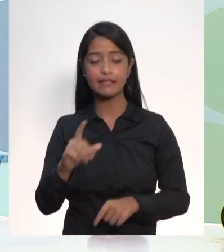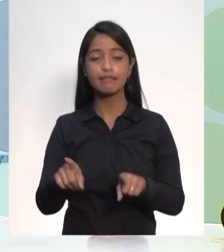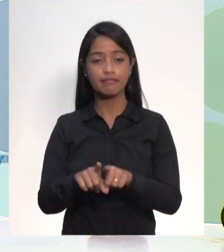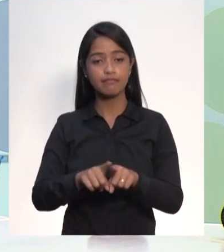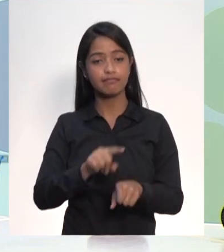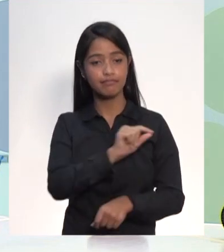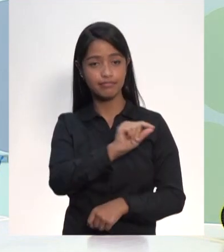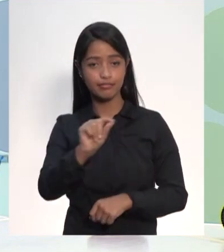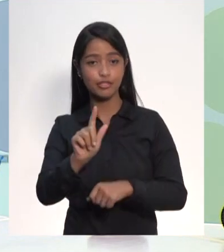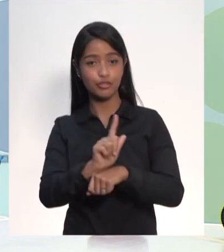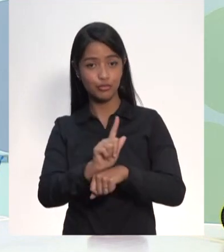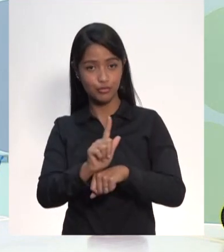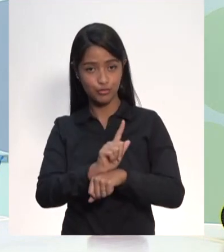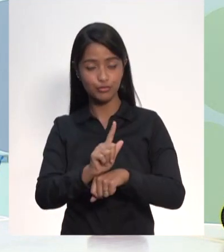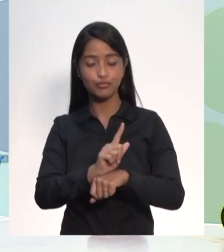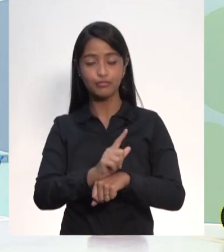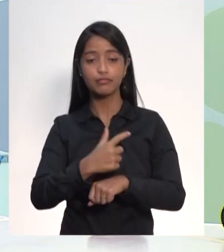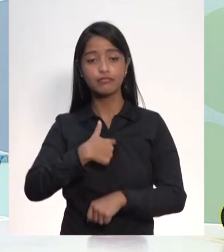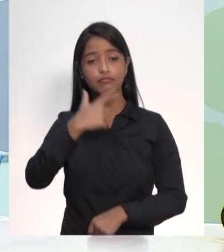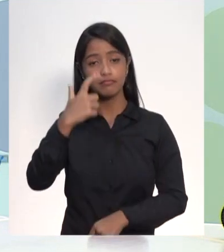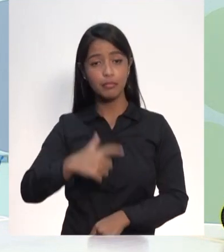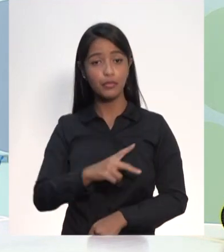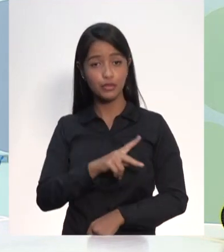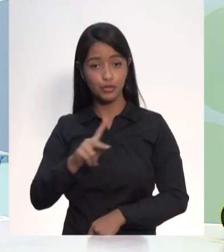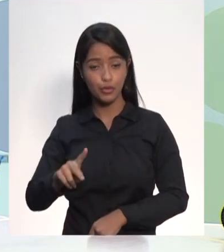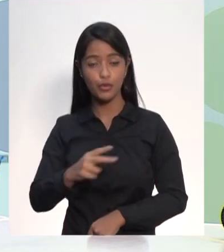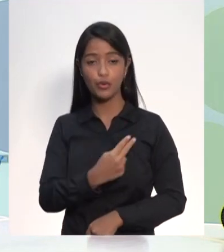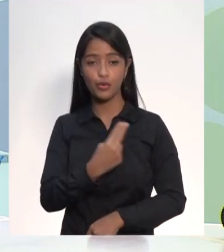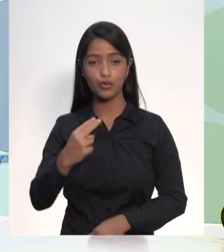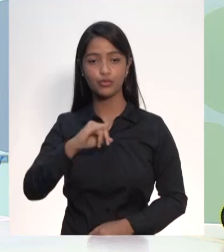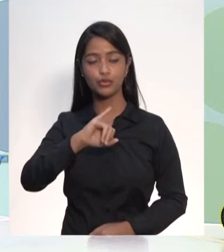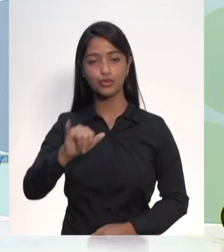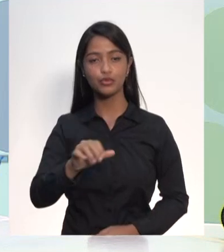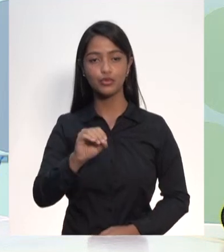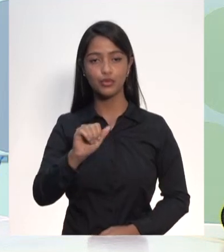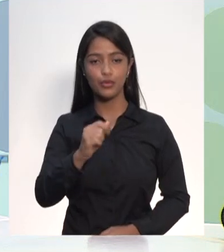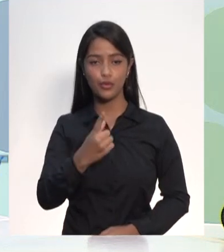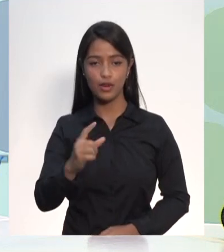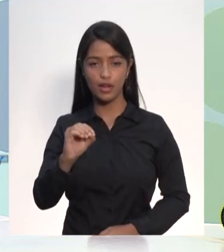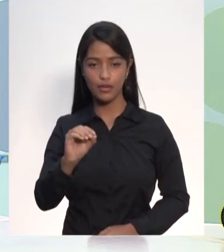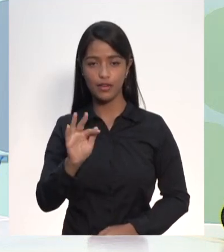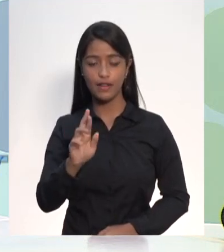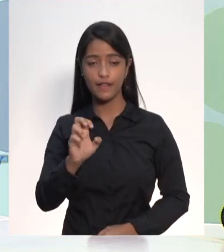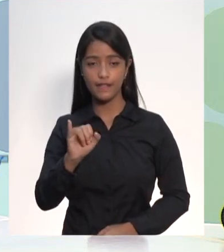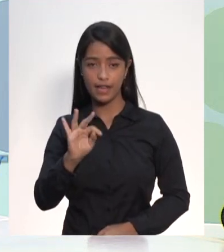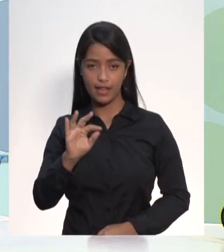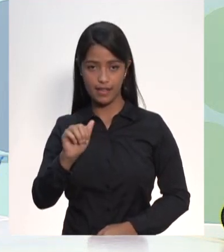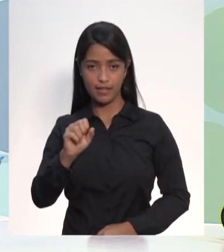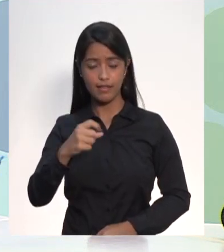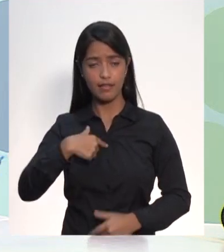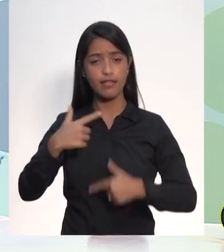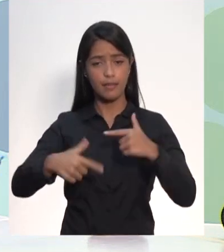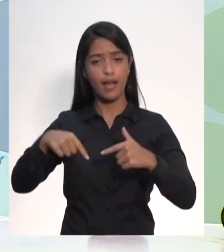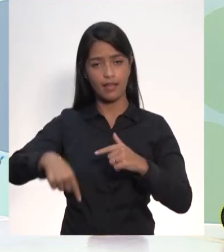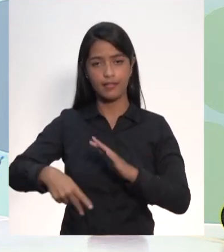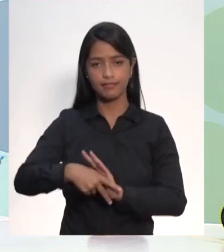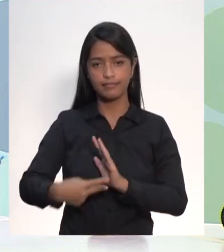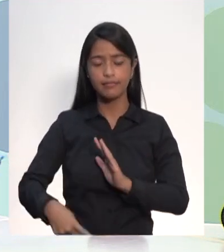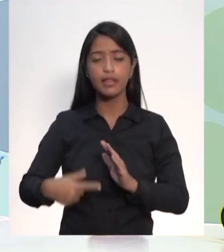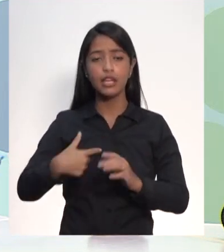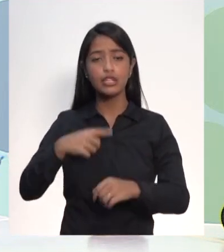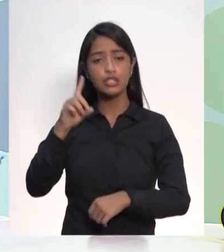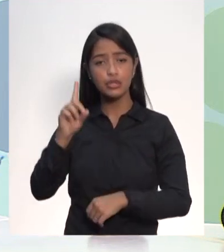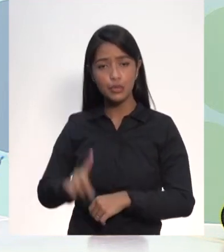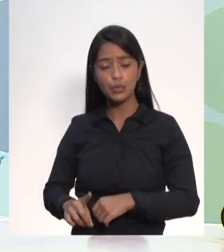gestores. Sou o professor João Freitas, trabalho aqui na EFAP, sou o diretor do Departamento de Programas de